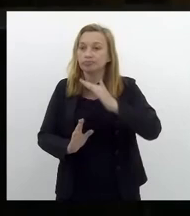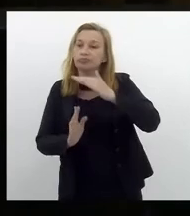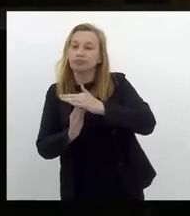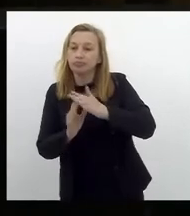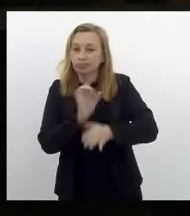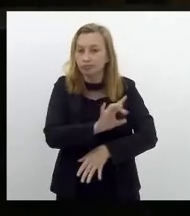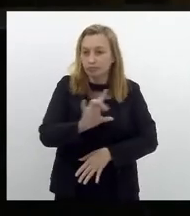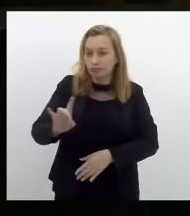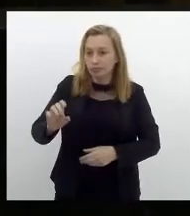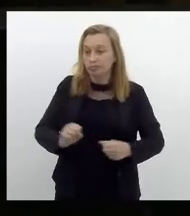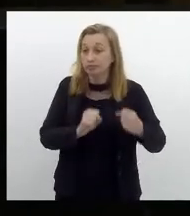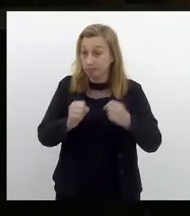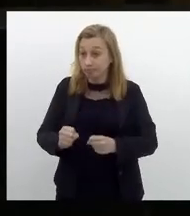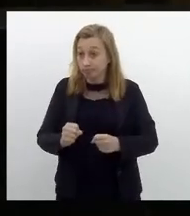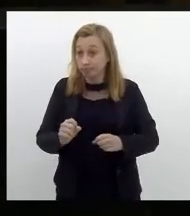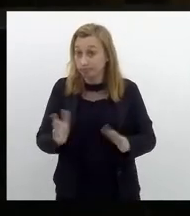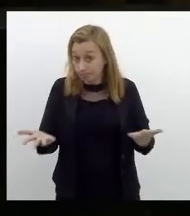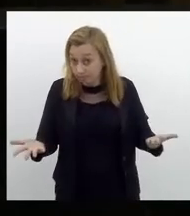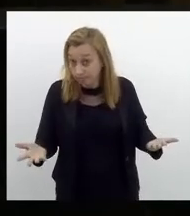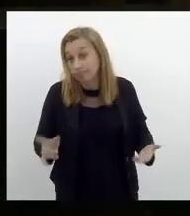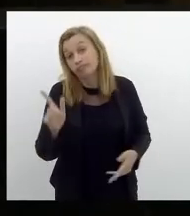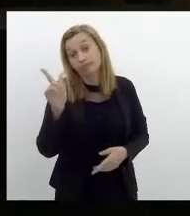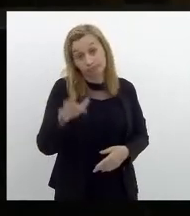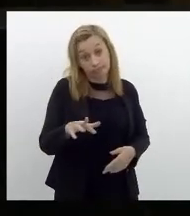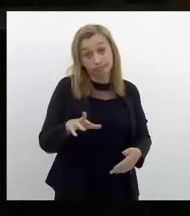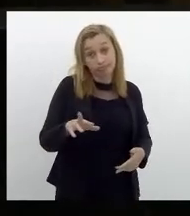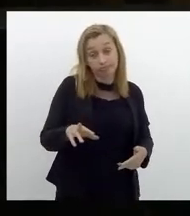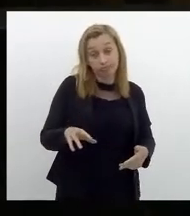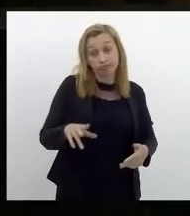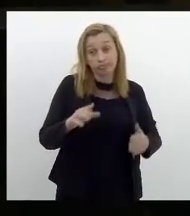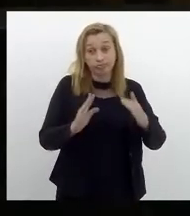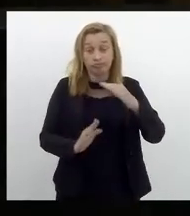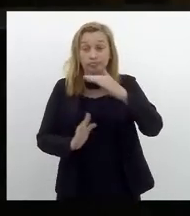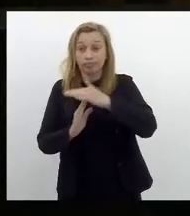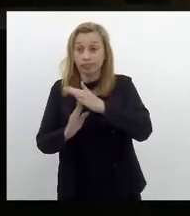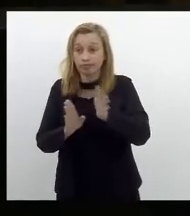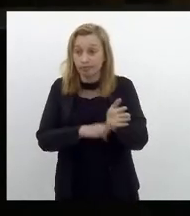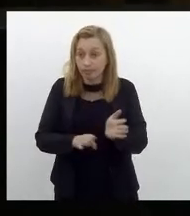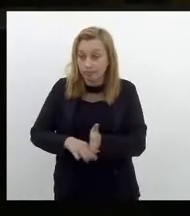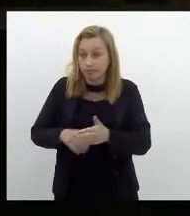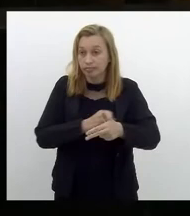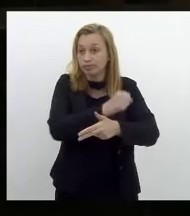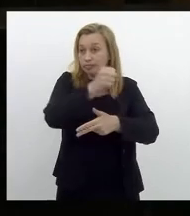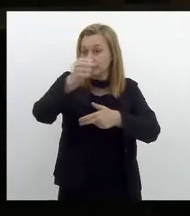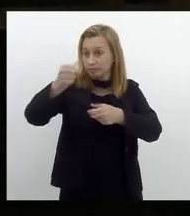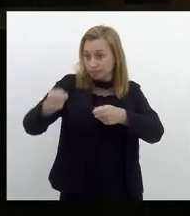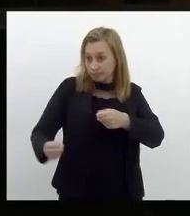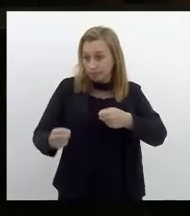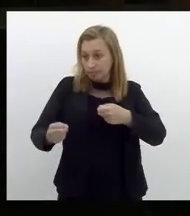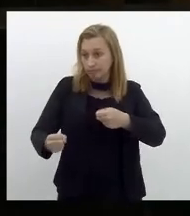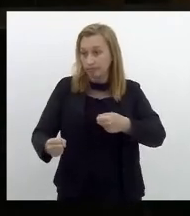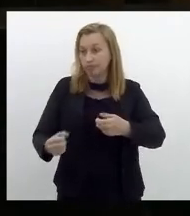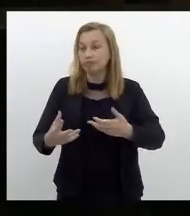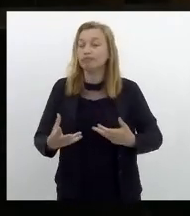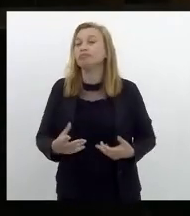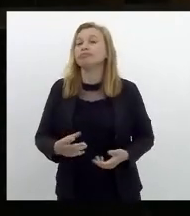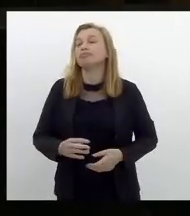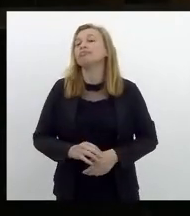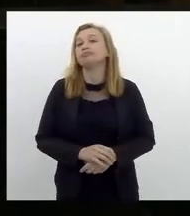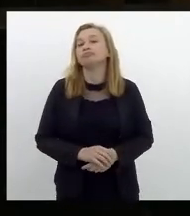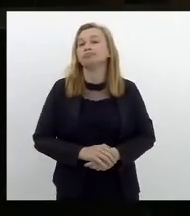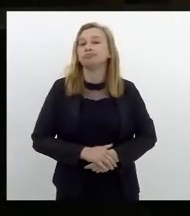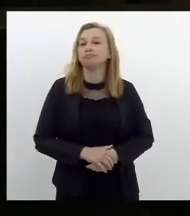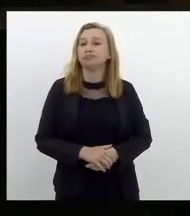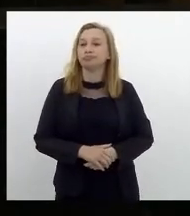poder. Porque é diferente, o teto por poder faz com que o triunvirato do